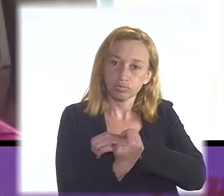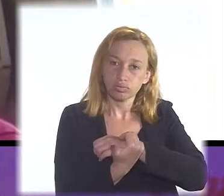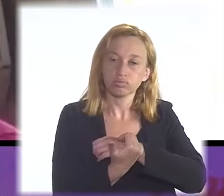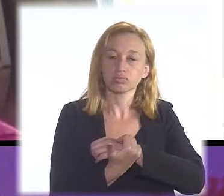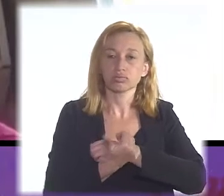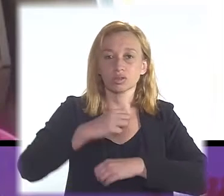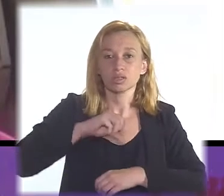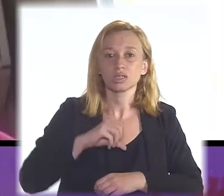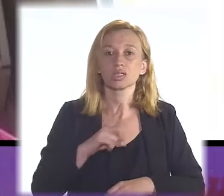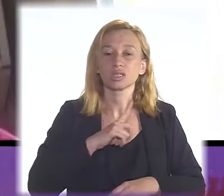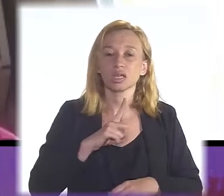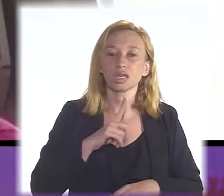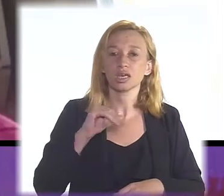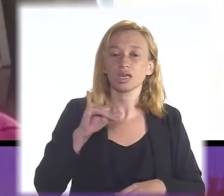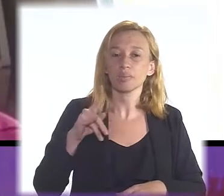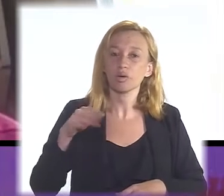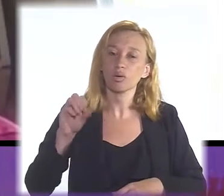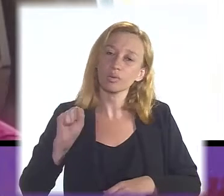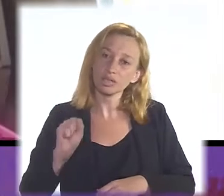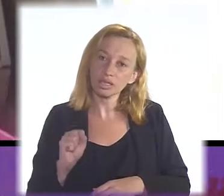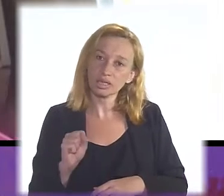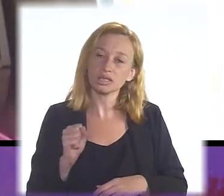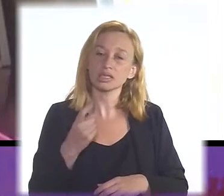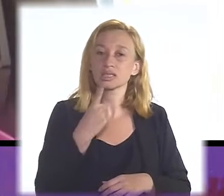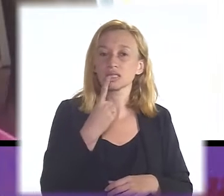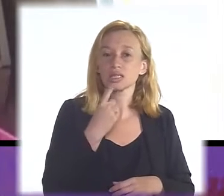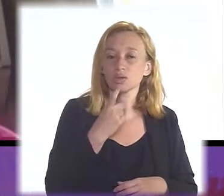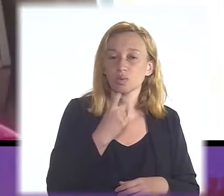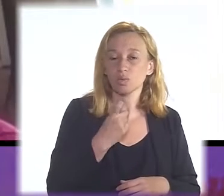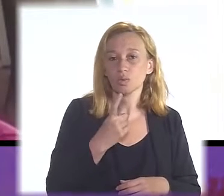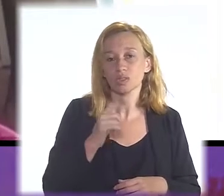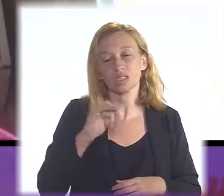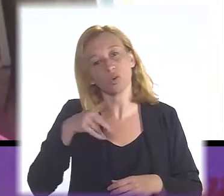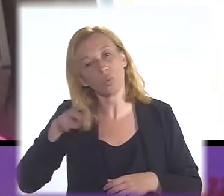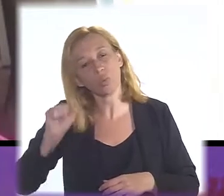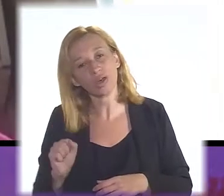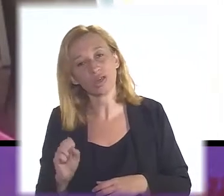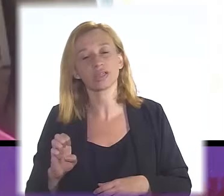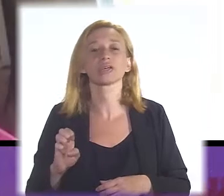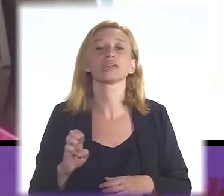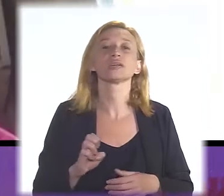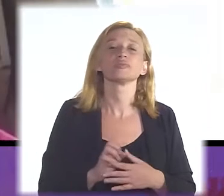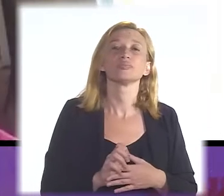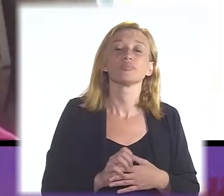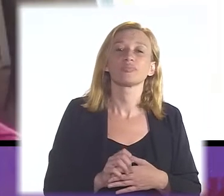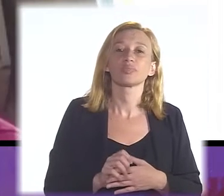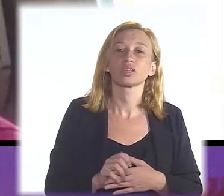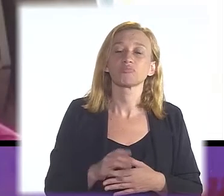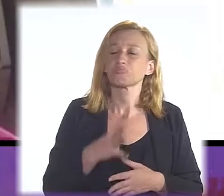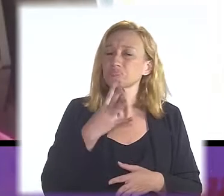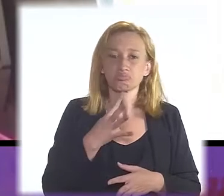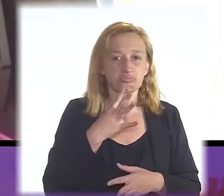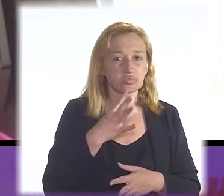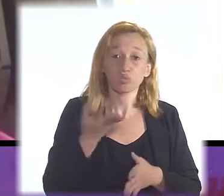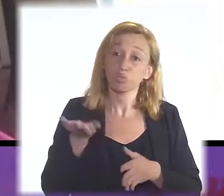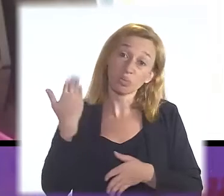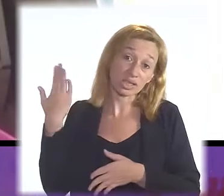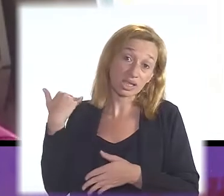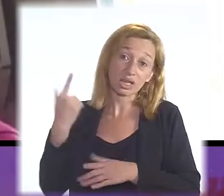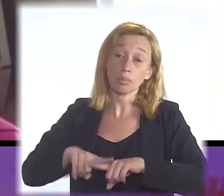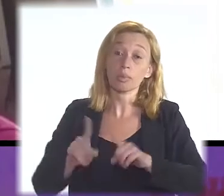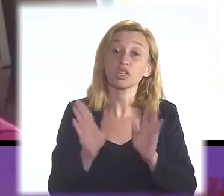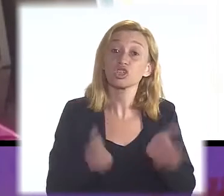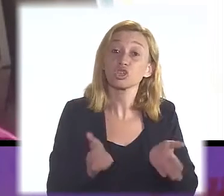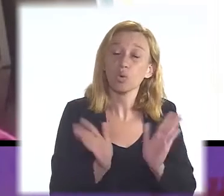fases. Existe um estado de hipercoagulabilidade sanguínea, associado a um estado hiperinflamatório, que não se conhecia no